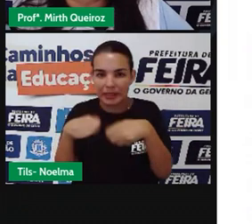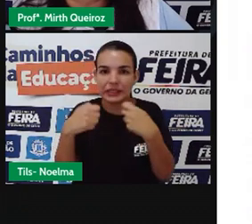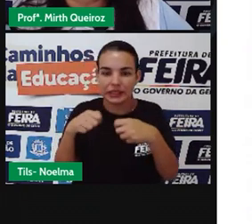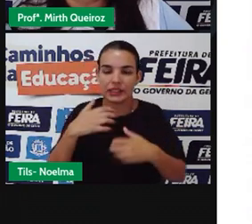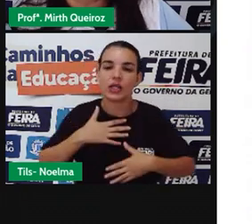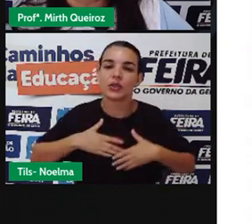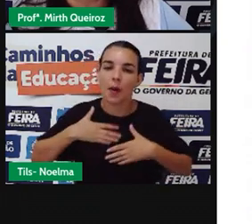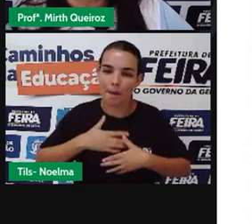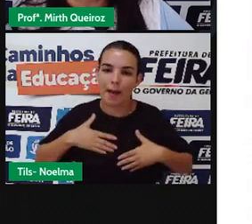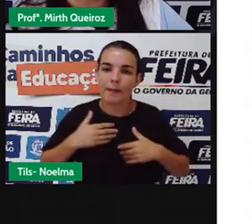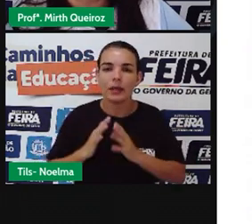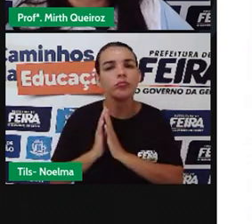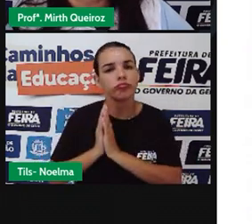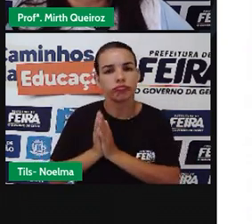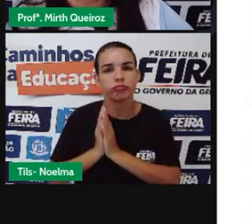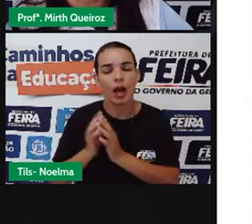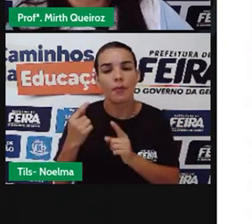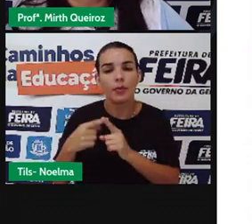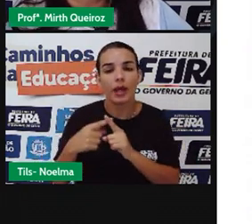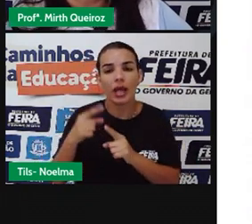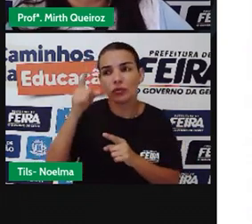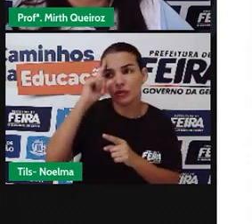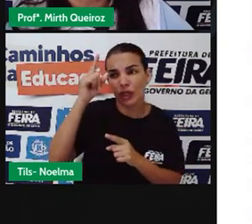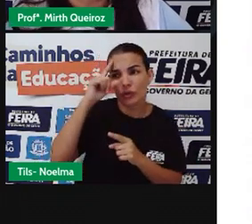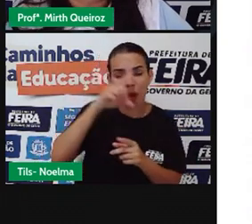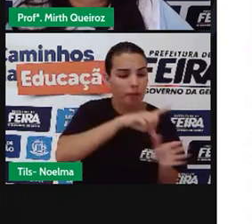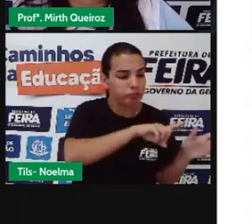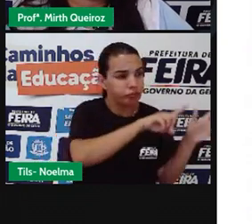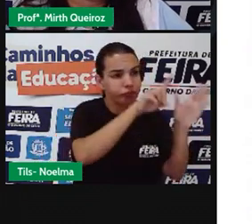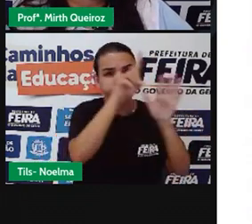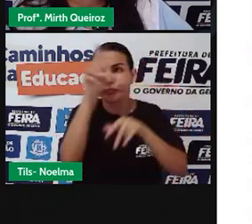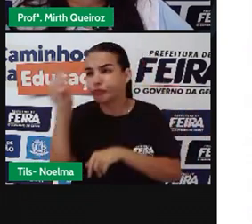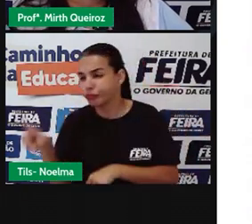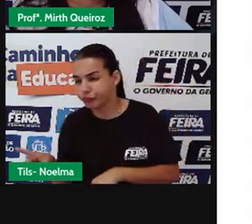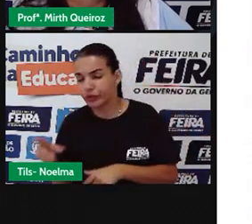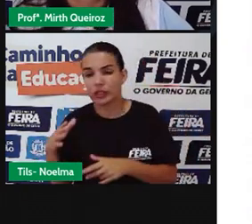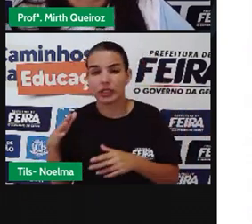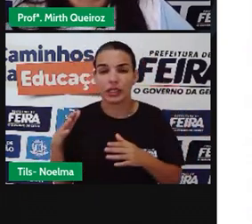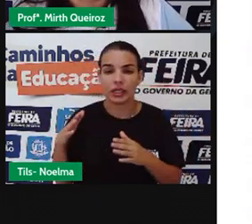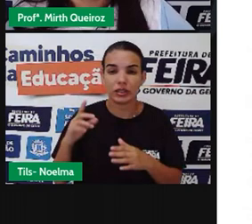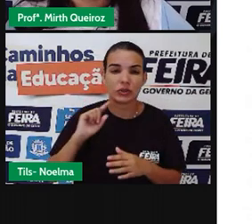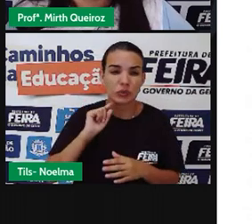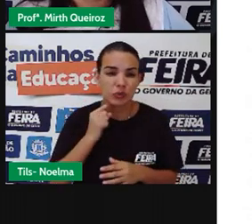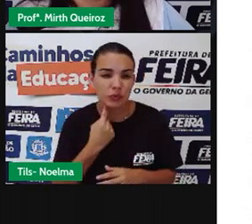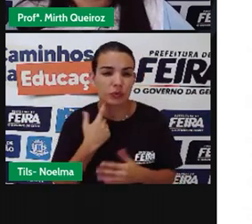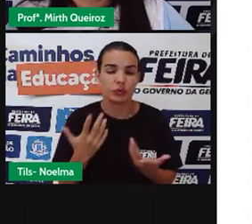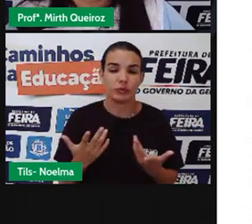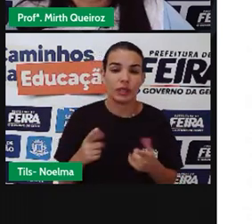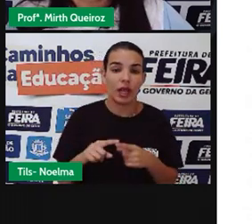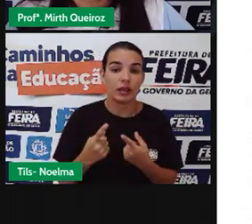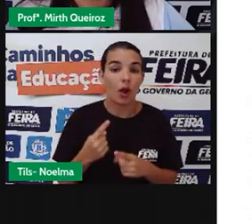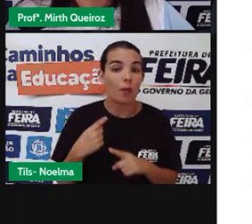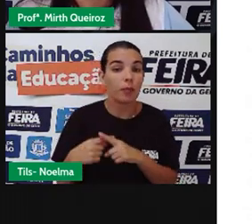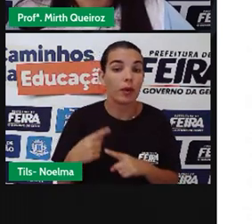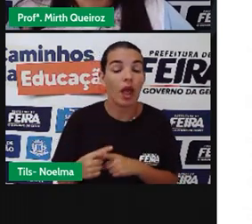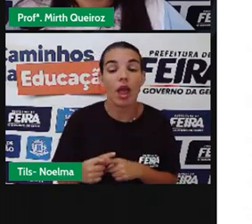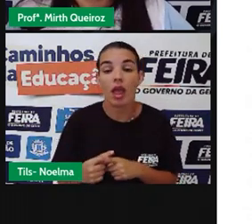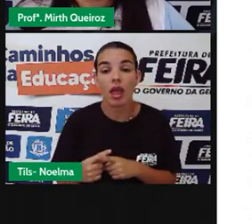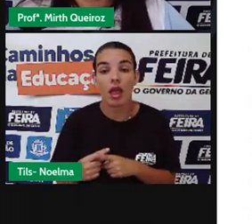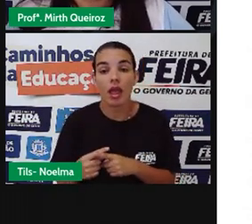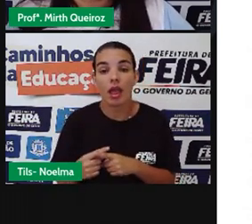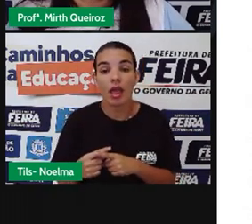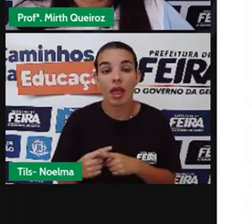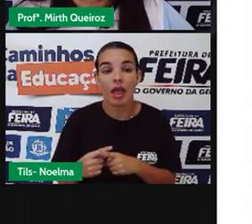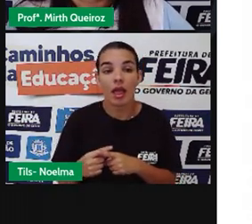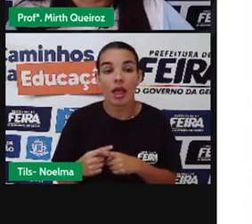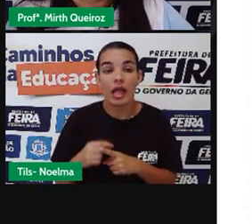com vários ambientes e não queremos levar toda essa sujeira para nossa cama não dele é uma vez e